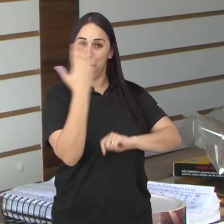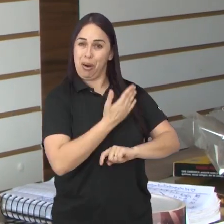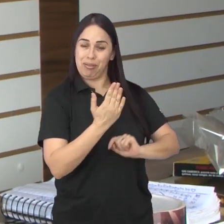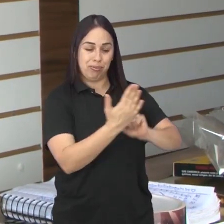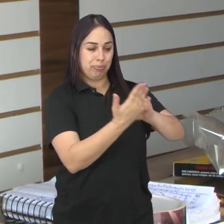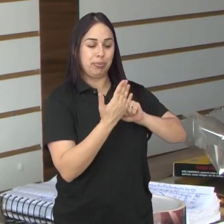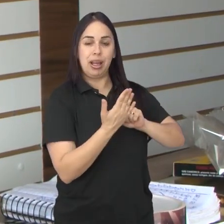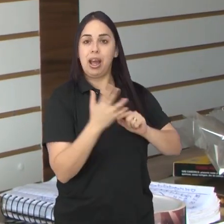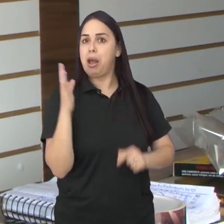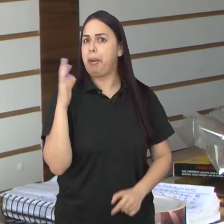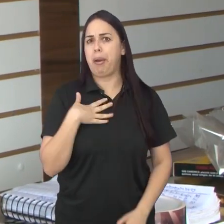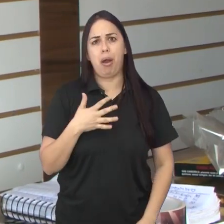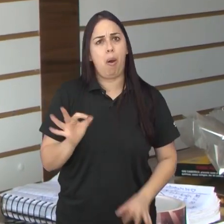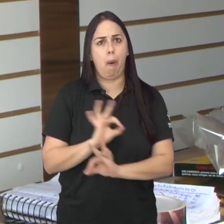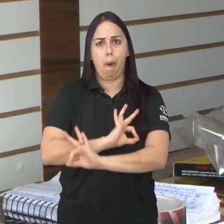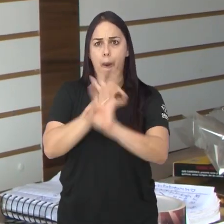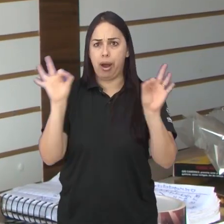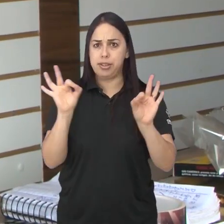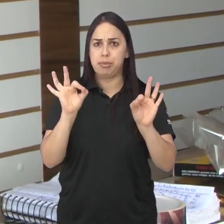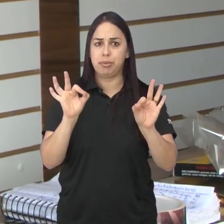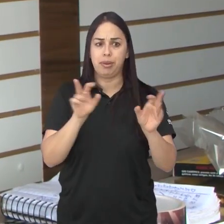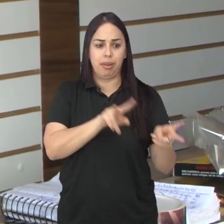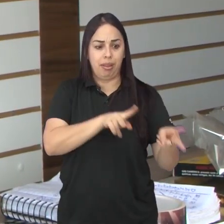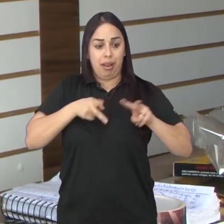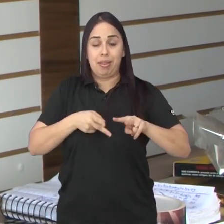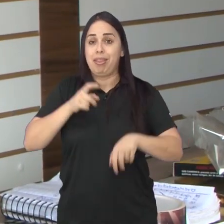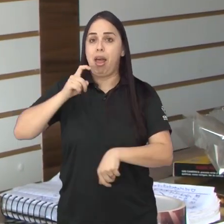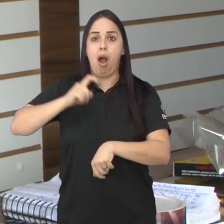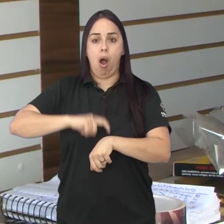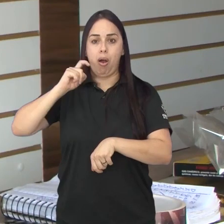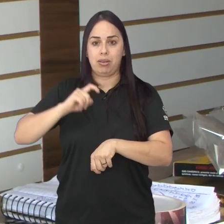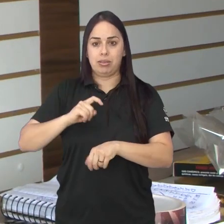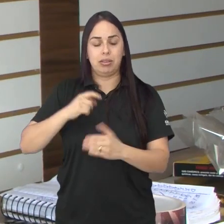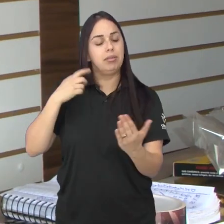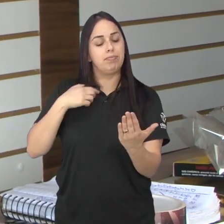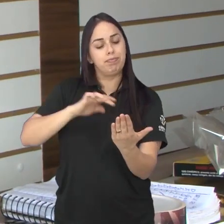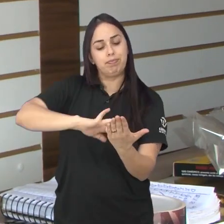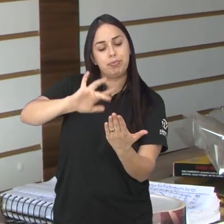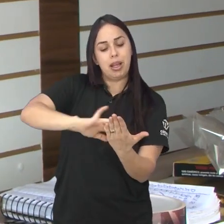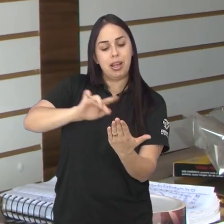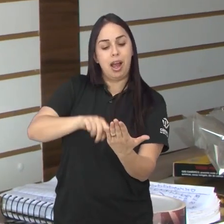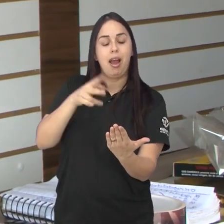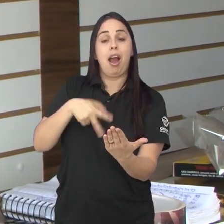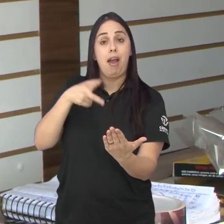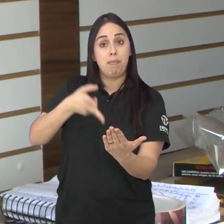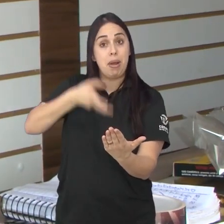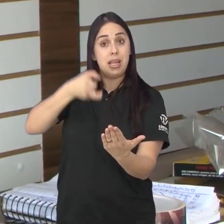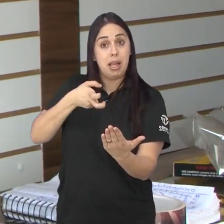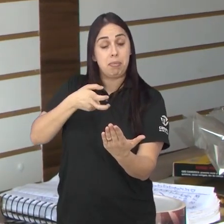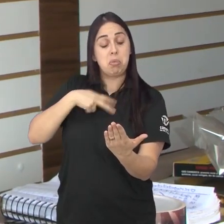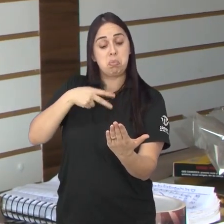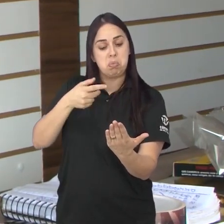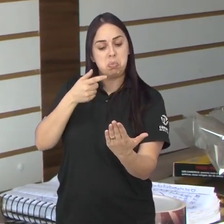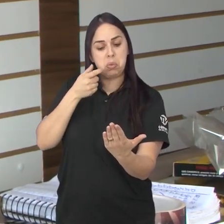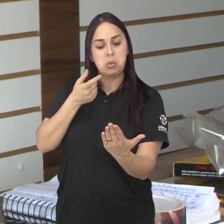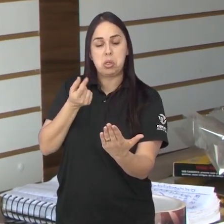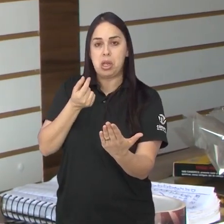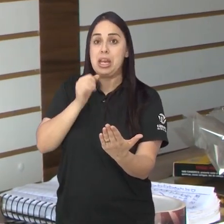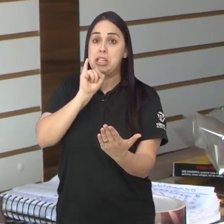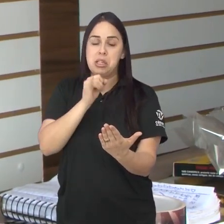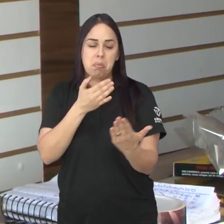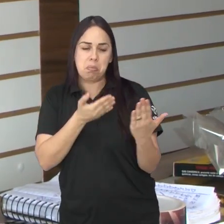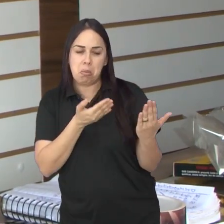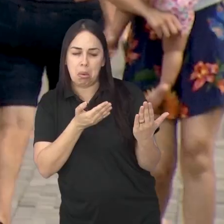concluído e é ótimo. Para mim é ótimo, já cai na hora. E você puxa o saldo também, já vê direitinho, se você